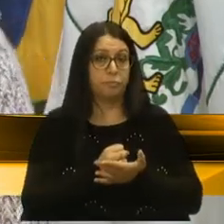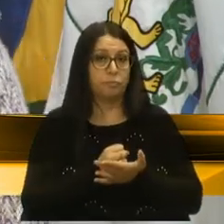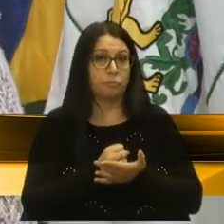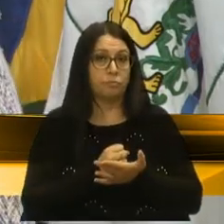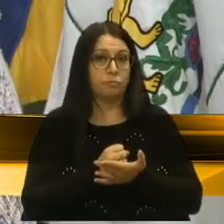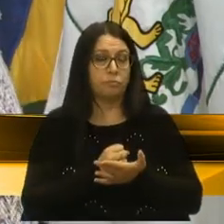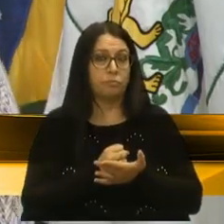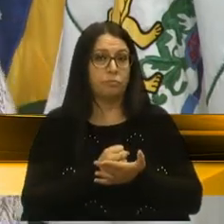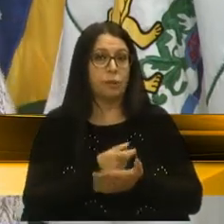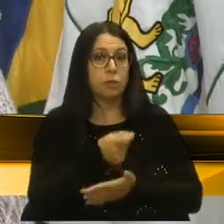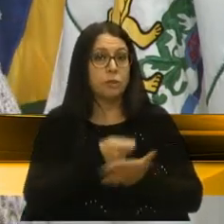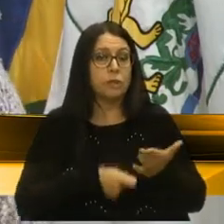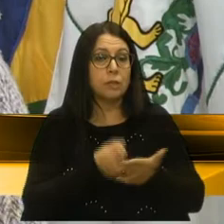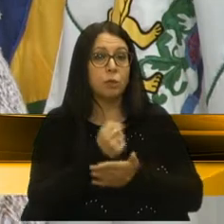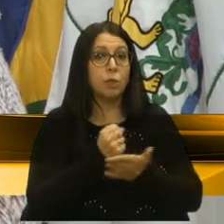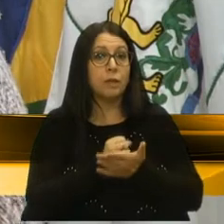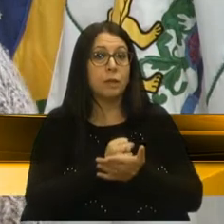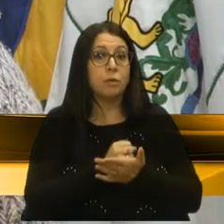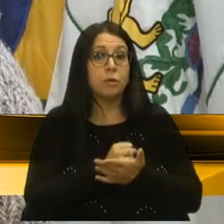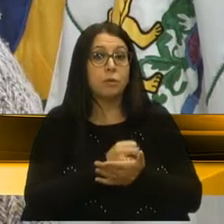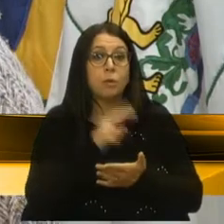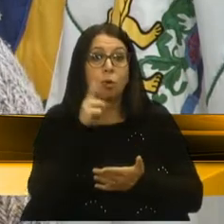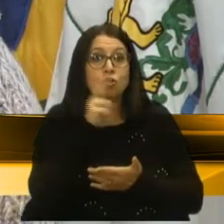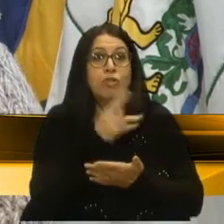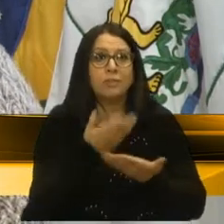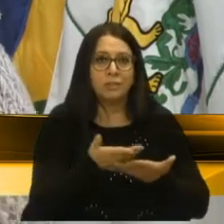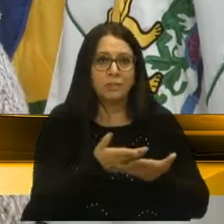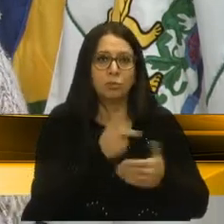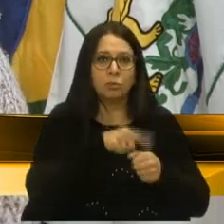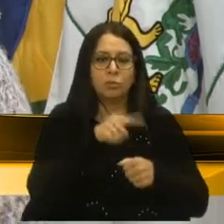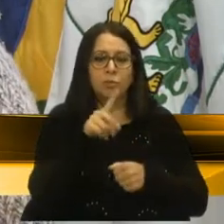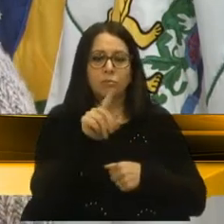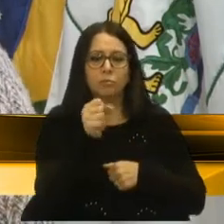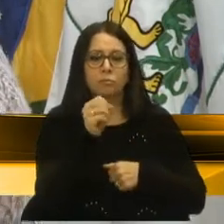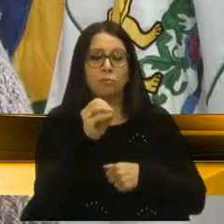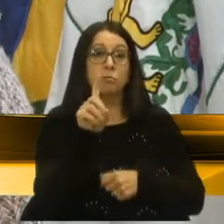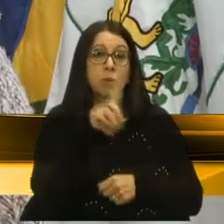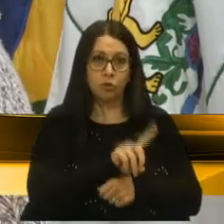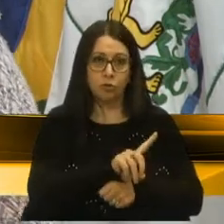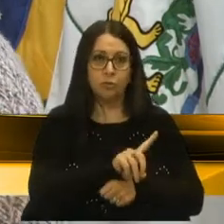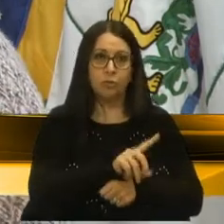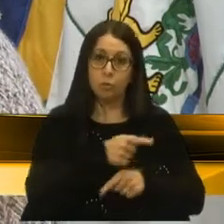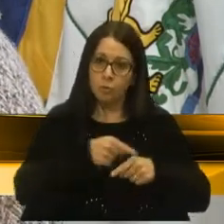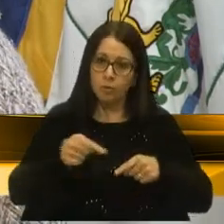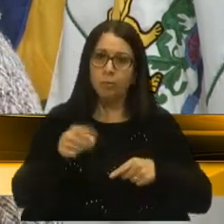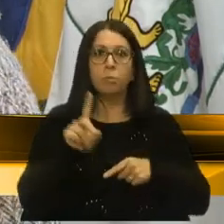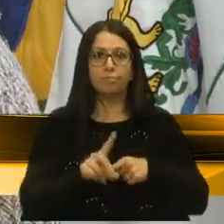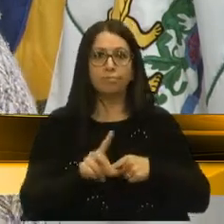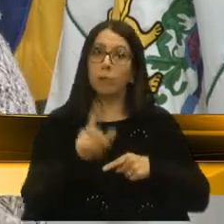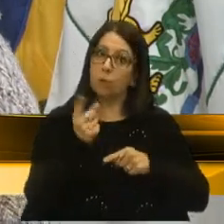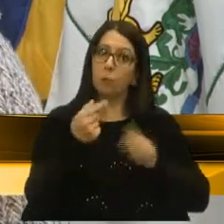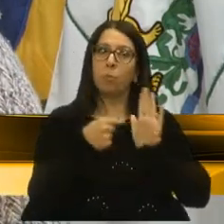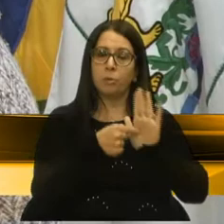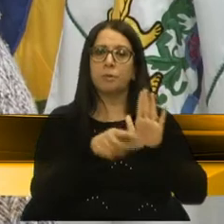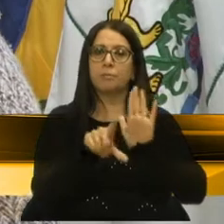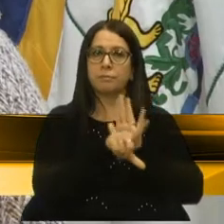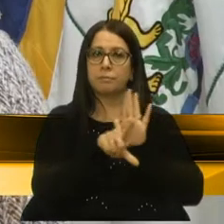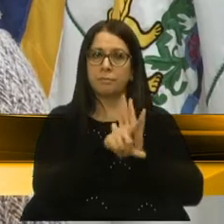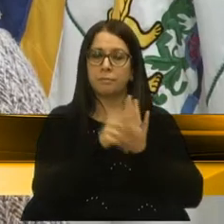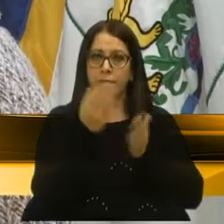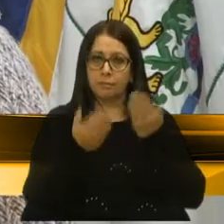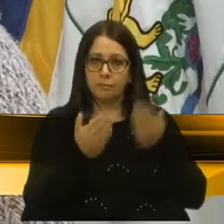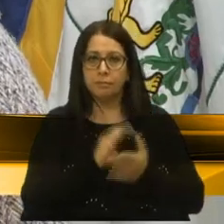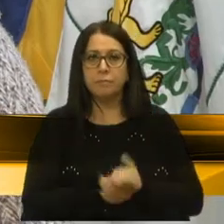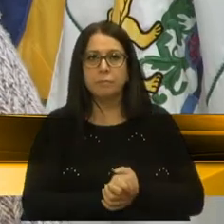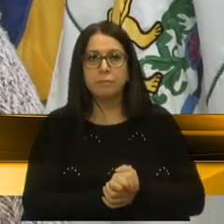então, autorizar um contrato emergencial no prazo de 180 dias, que é o que é previsto na lei de